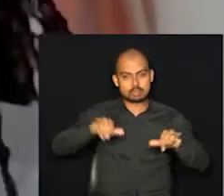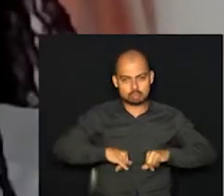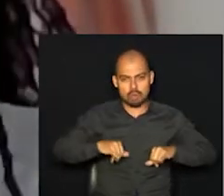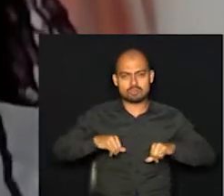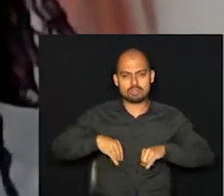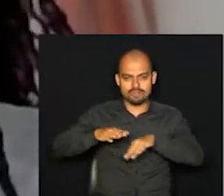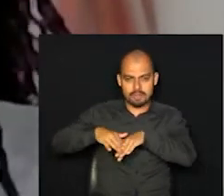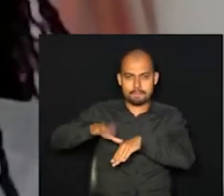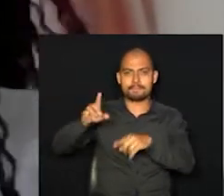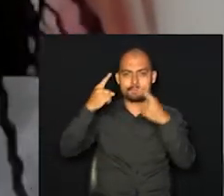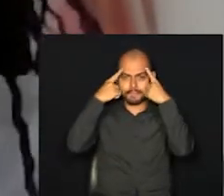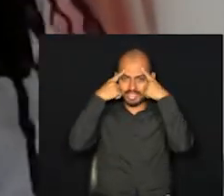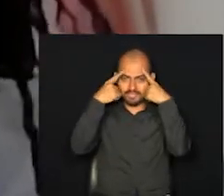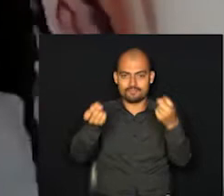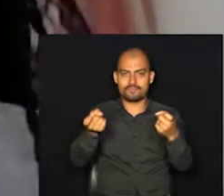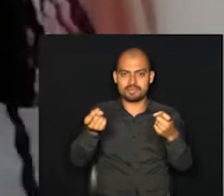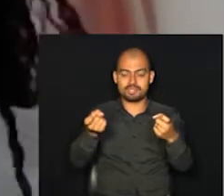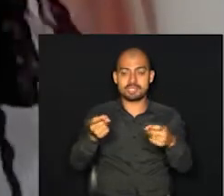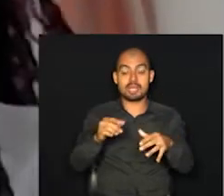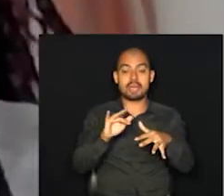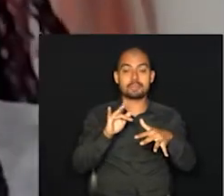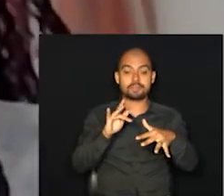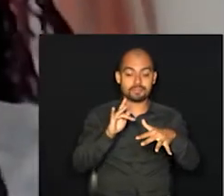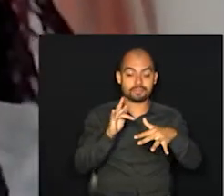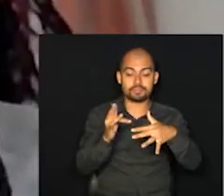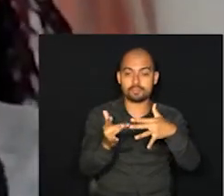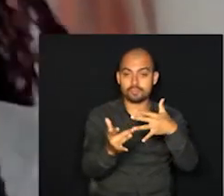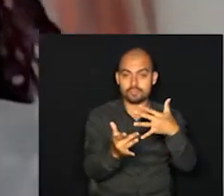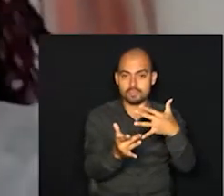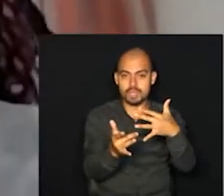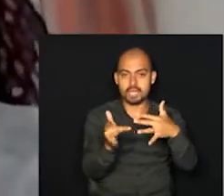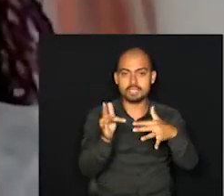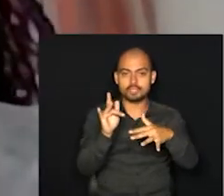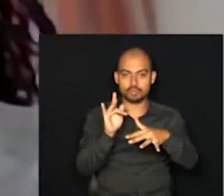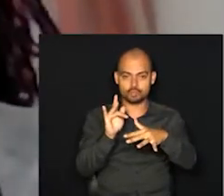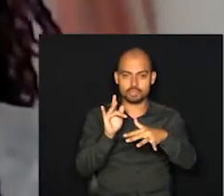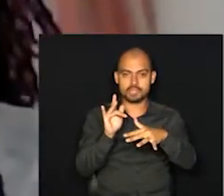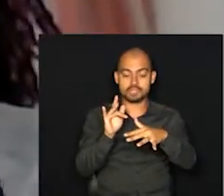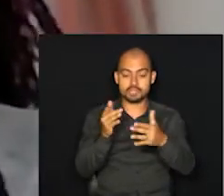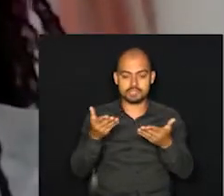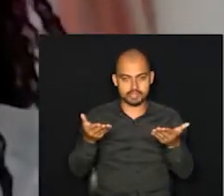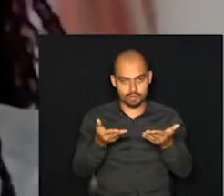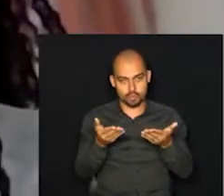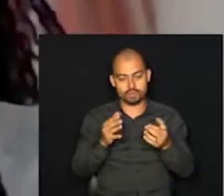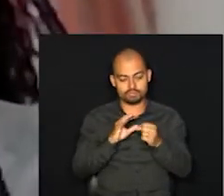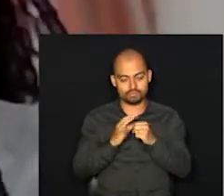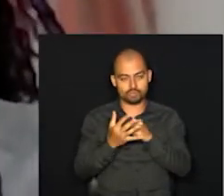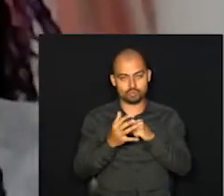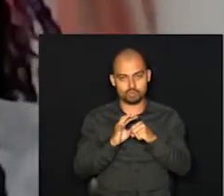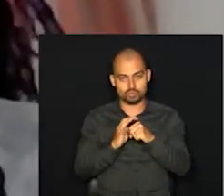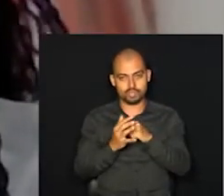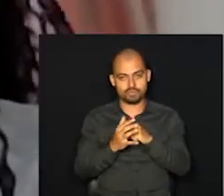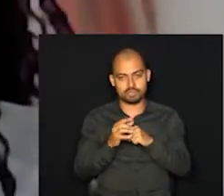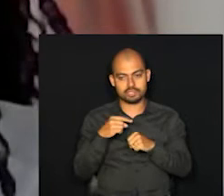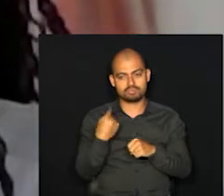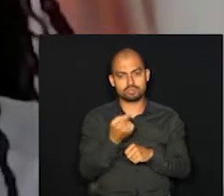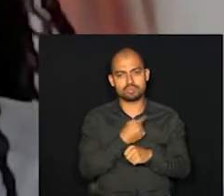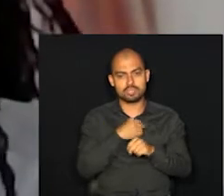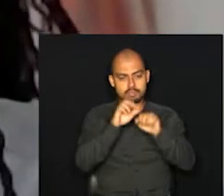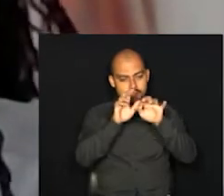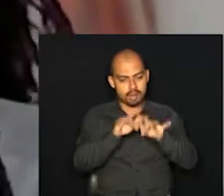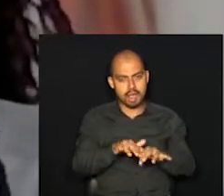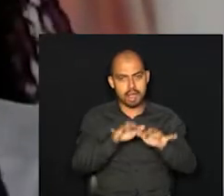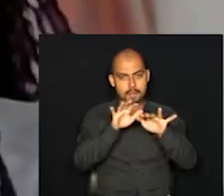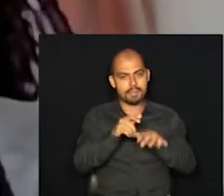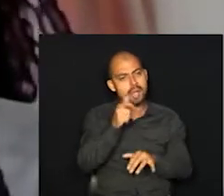violência. E as redes sociais, agora com essa questão da pandemia, a gente tem ficado muito nas redes sociais. Quem que as